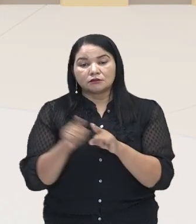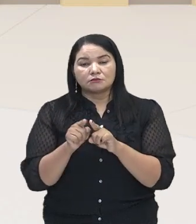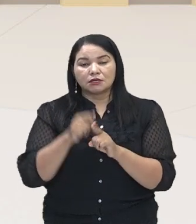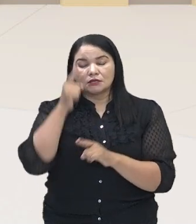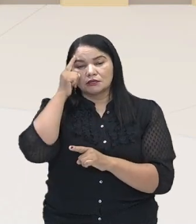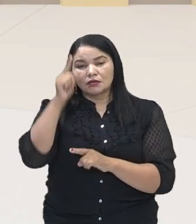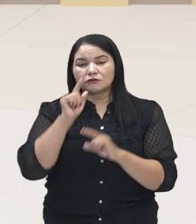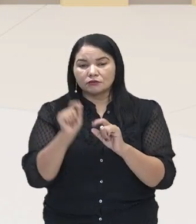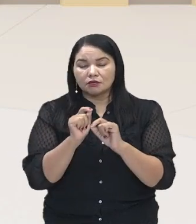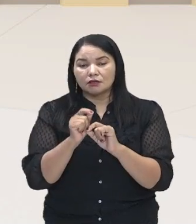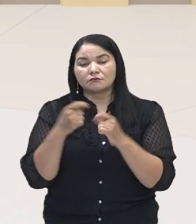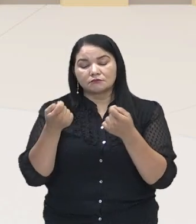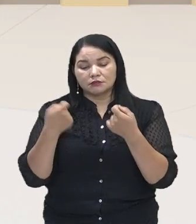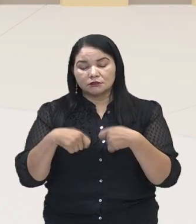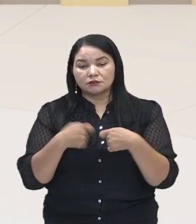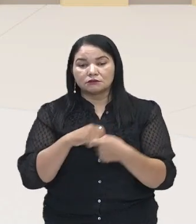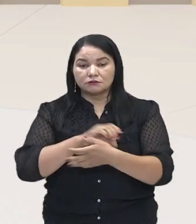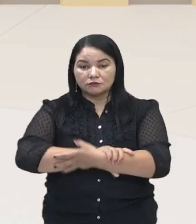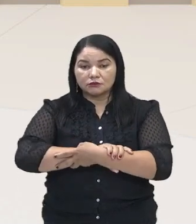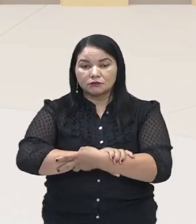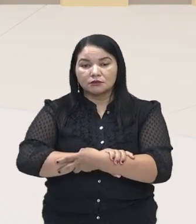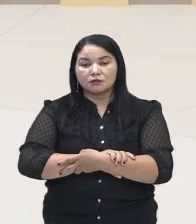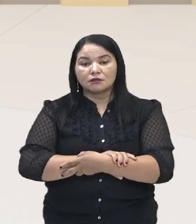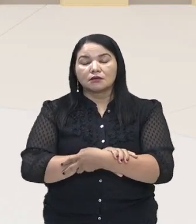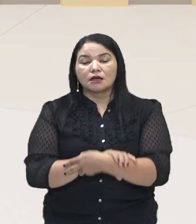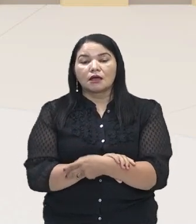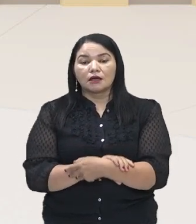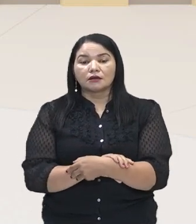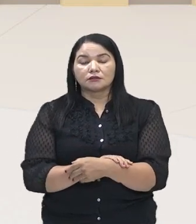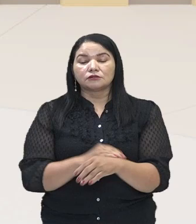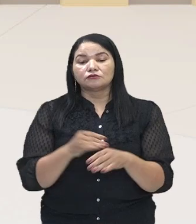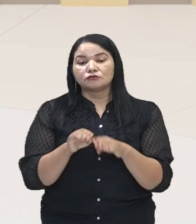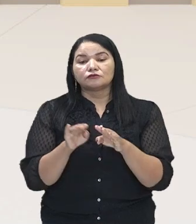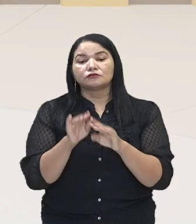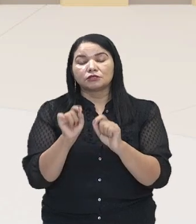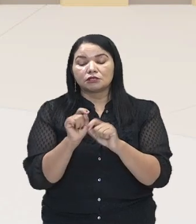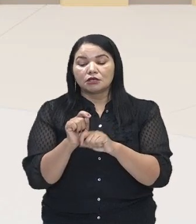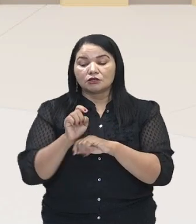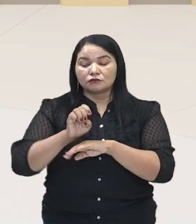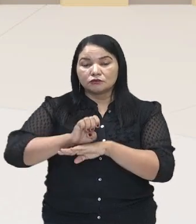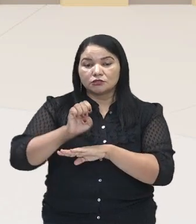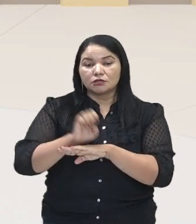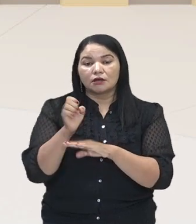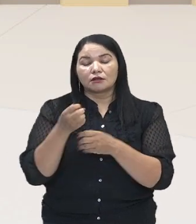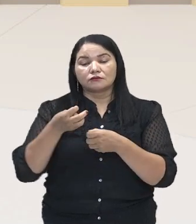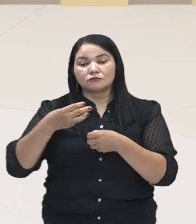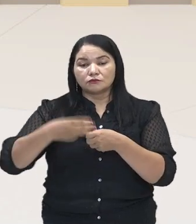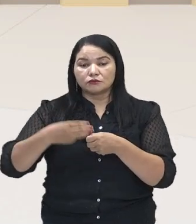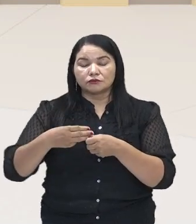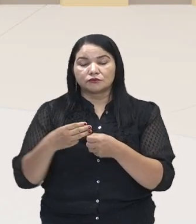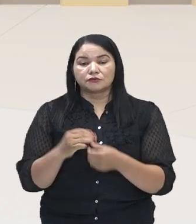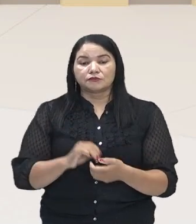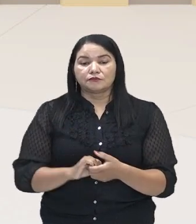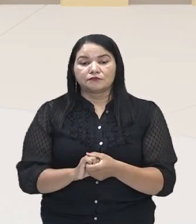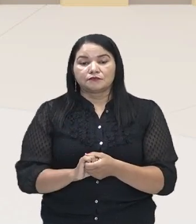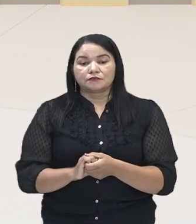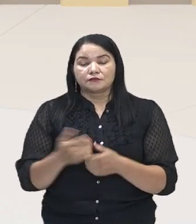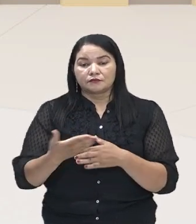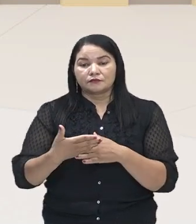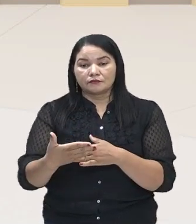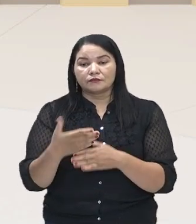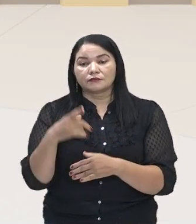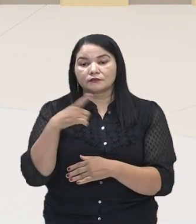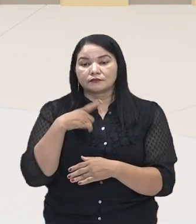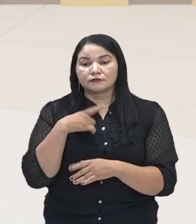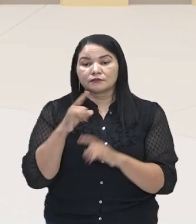essas parcerias multissetoriais a nível país, a nível de estado e município. Continuando, nós também